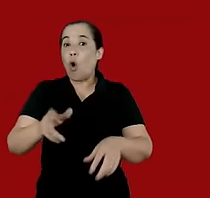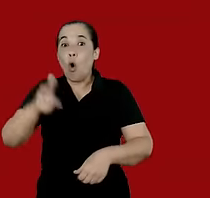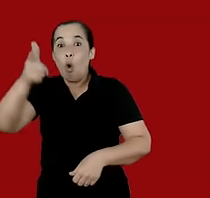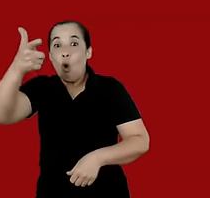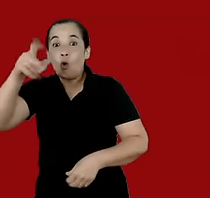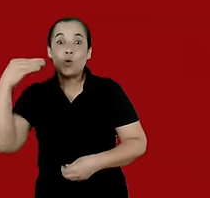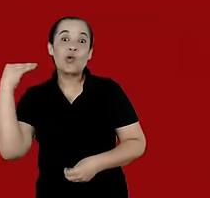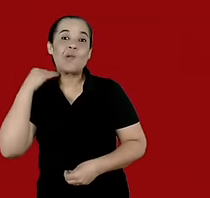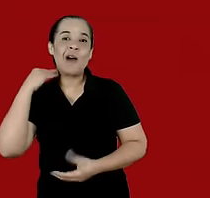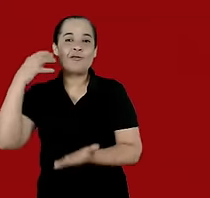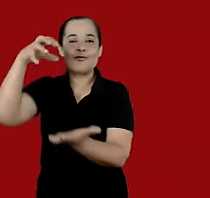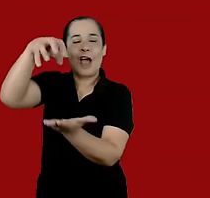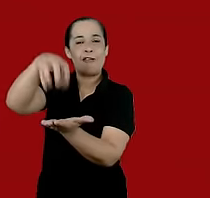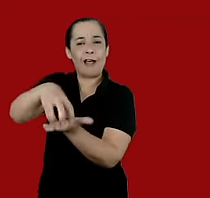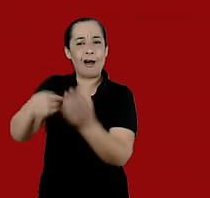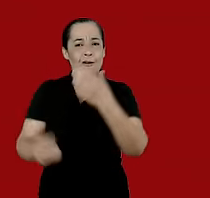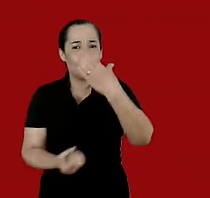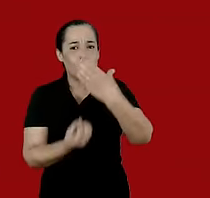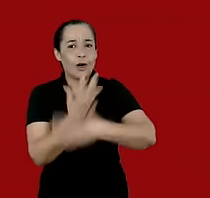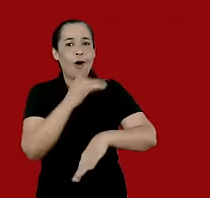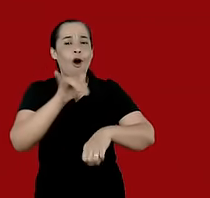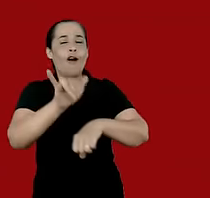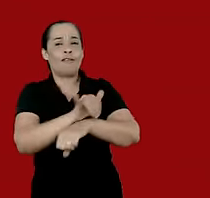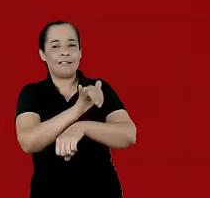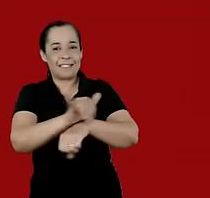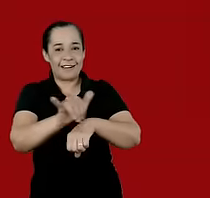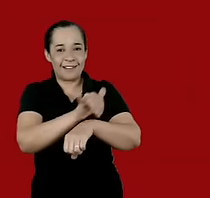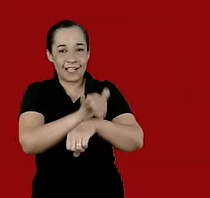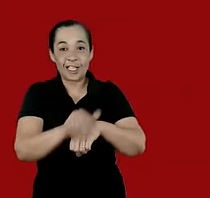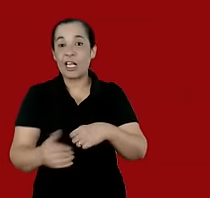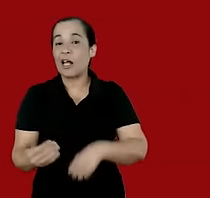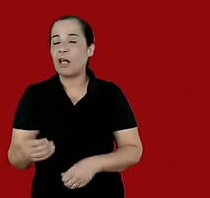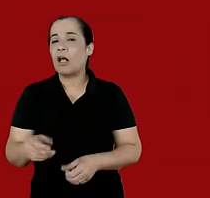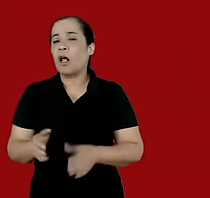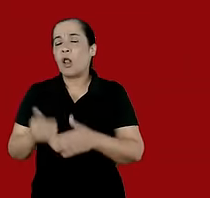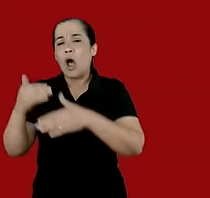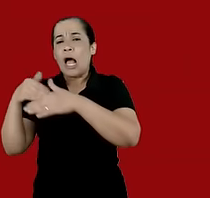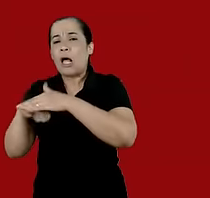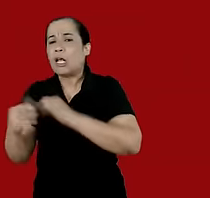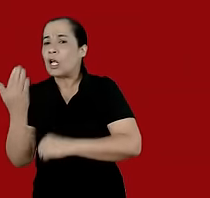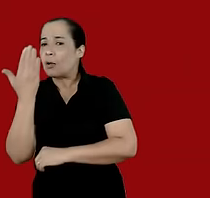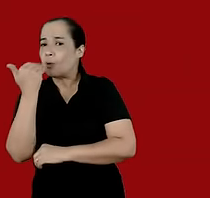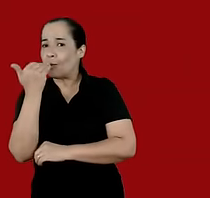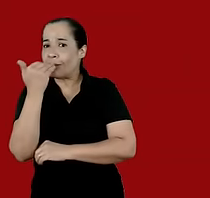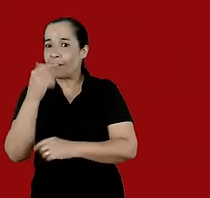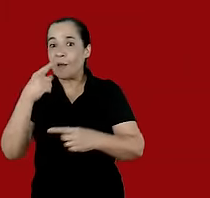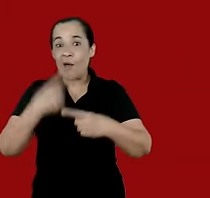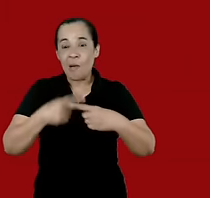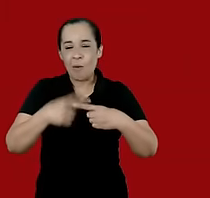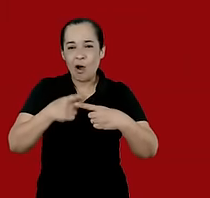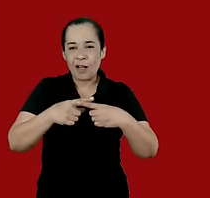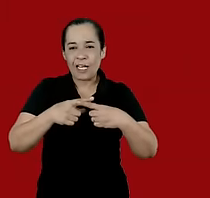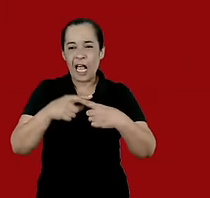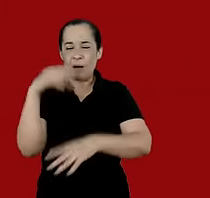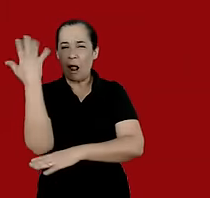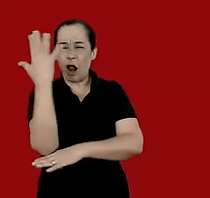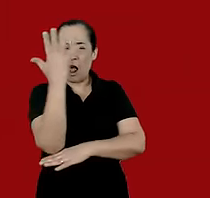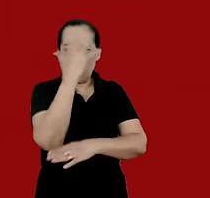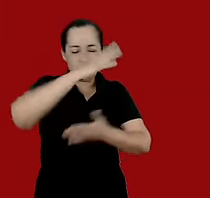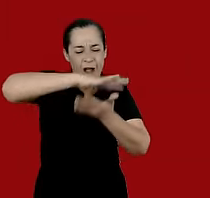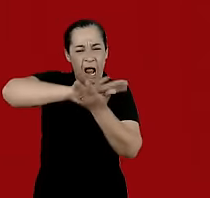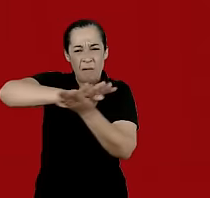modelar essa flutuação de alimentos baseado nesse aumento na frequência de desastres naturais então aqui é só um ponto dizendo que